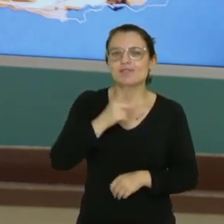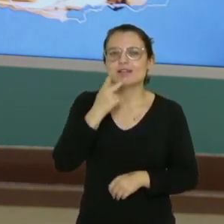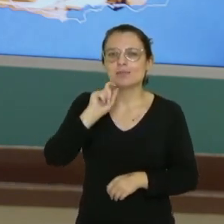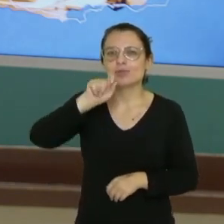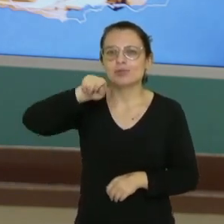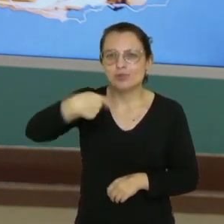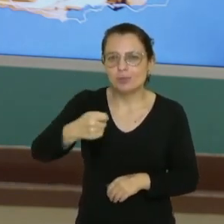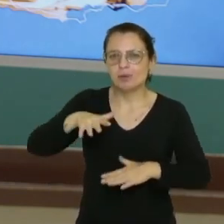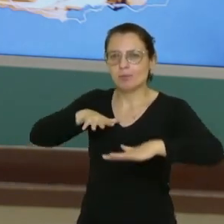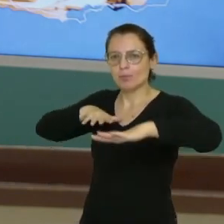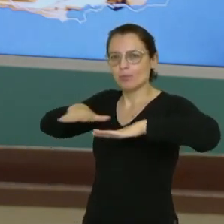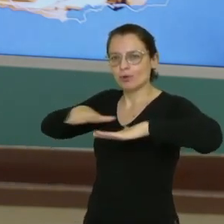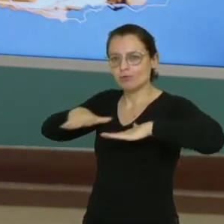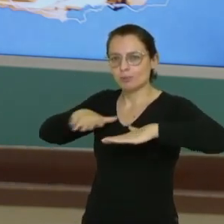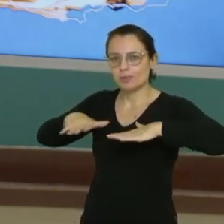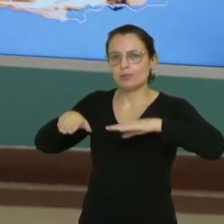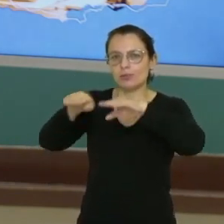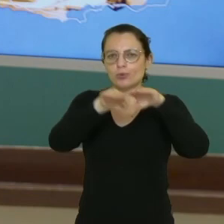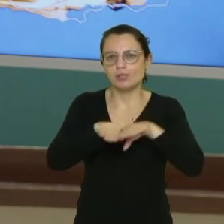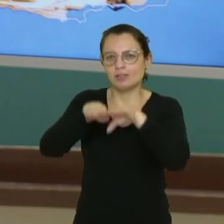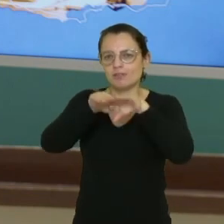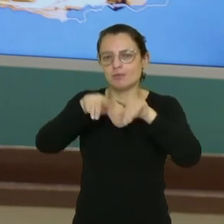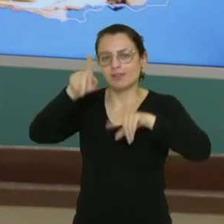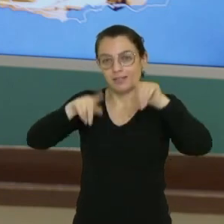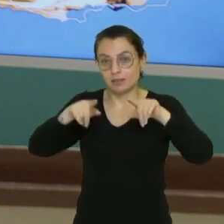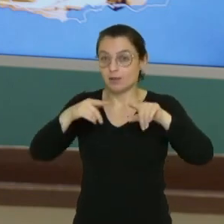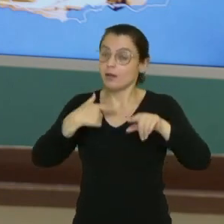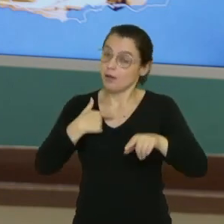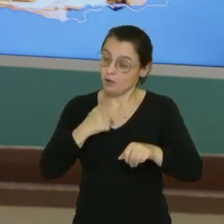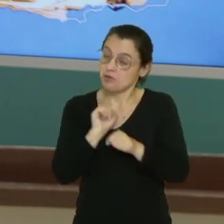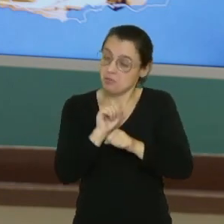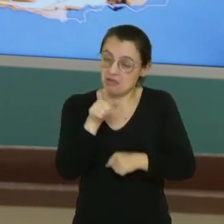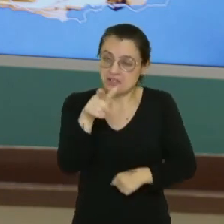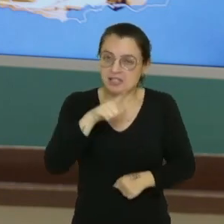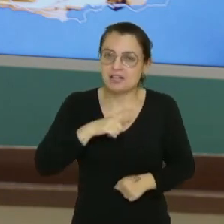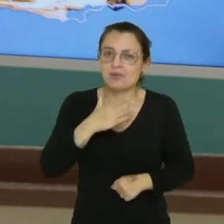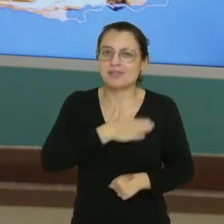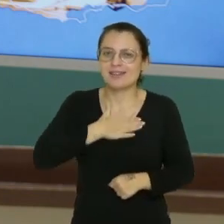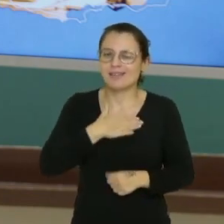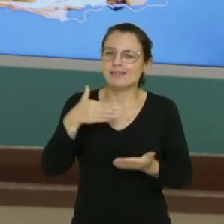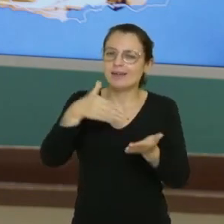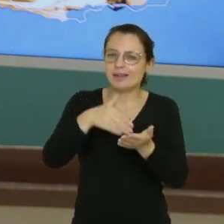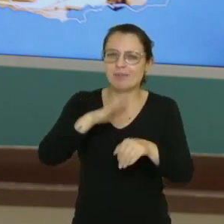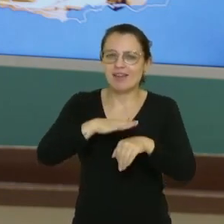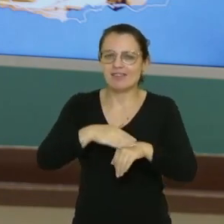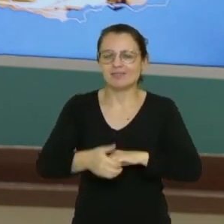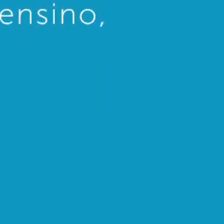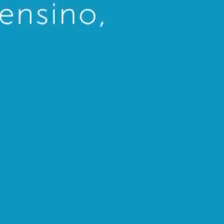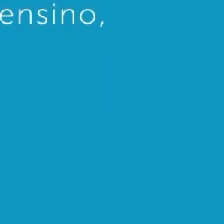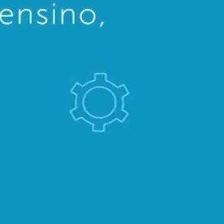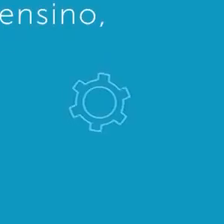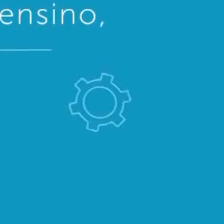movimento uniformemente variado espécies em gostado até breve